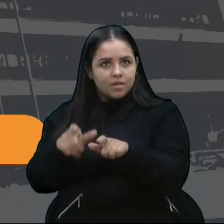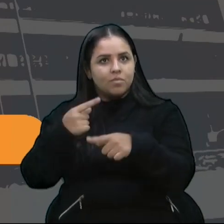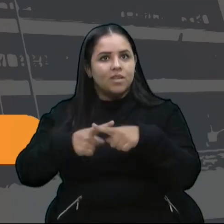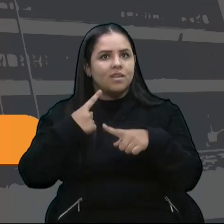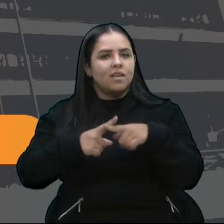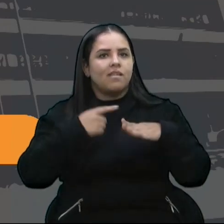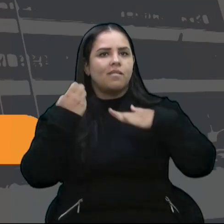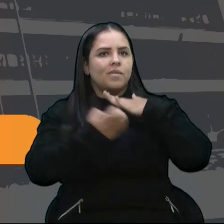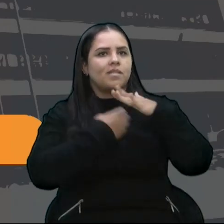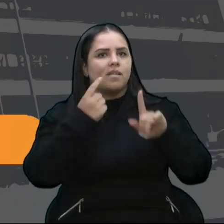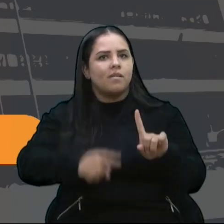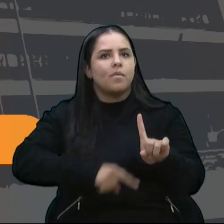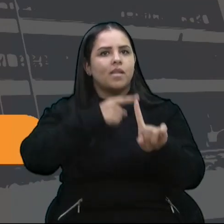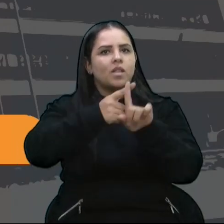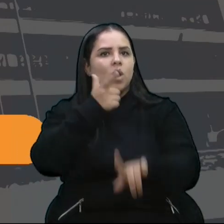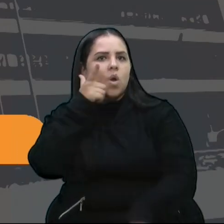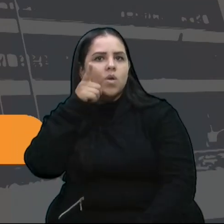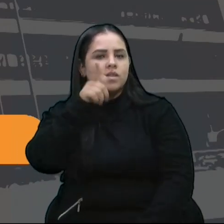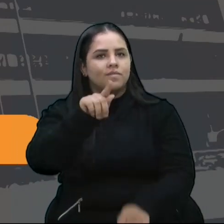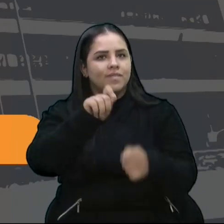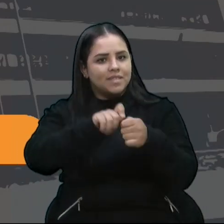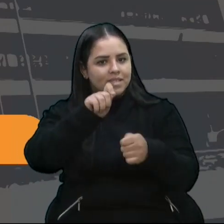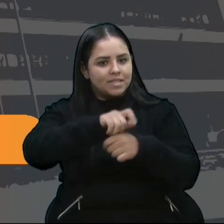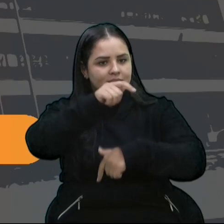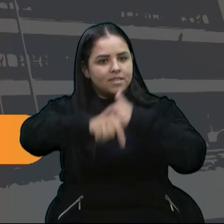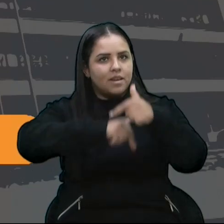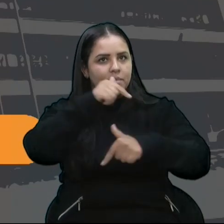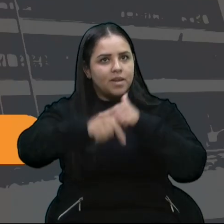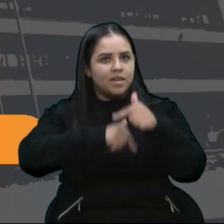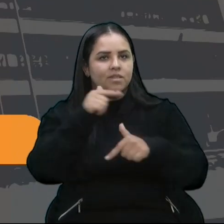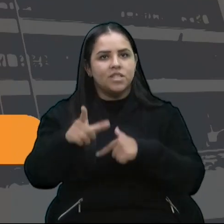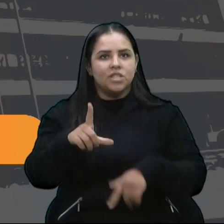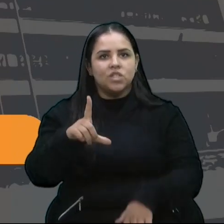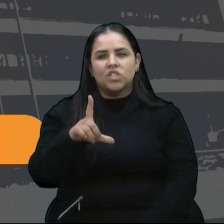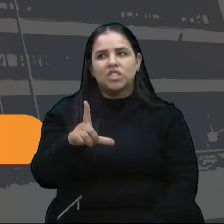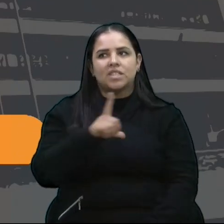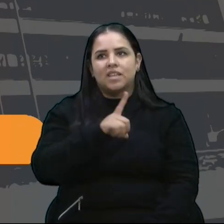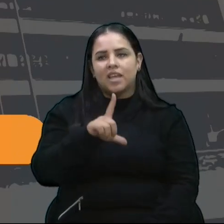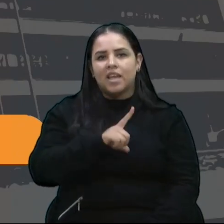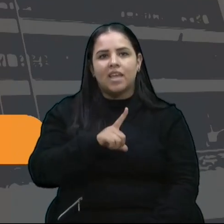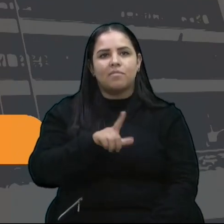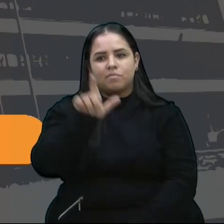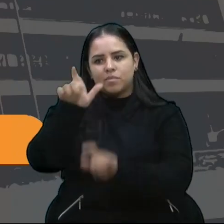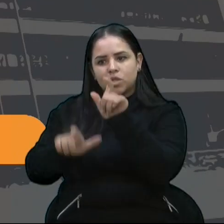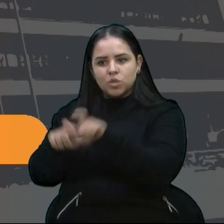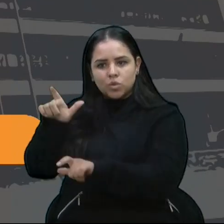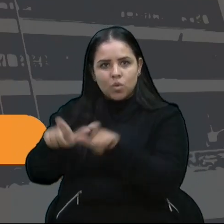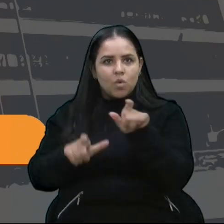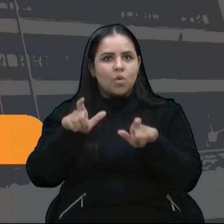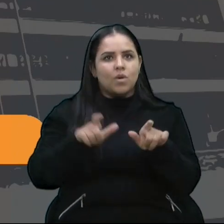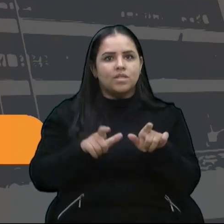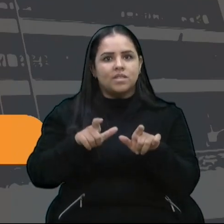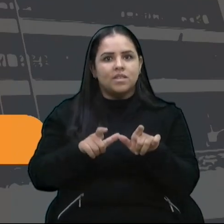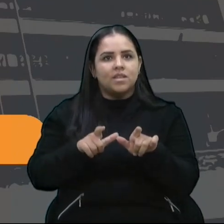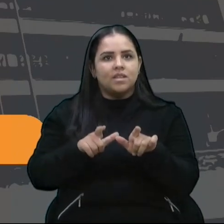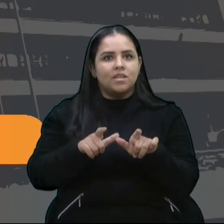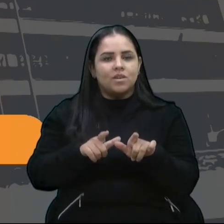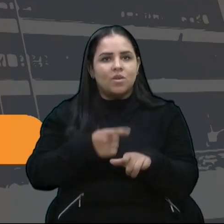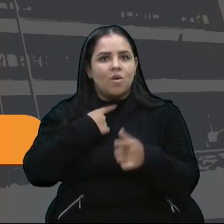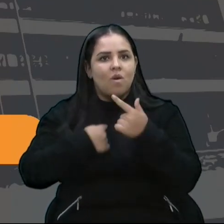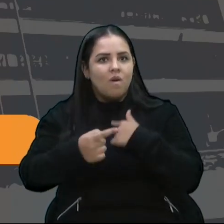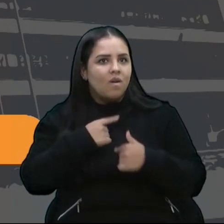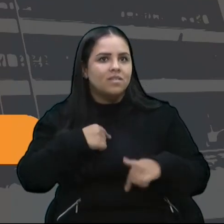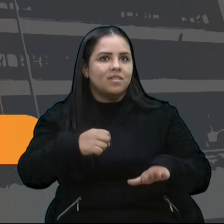que mais conseguem fazer esse trabalho de terem públicos identificados com elas, com seus produtos, com a